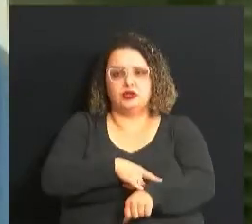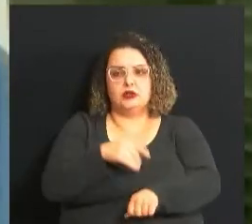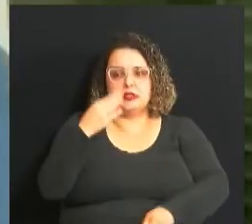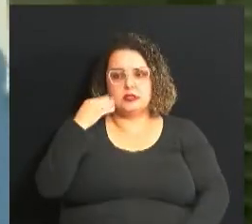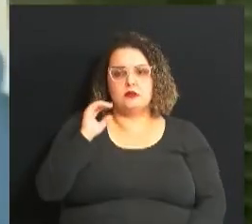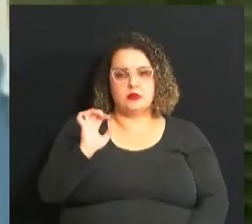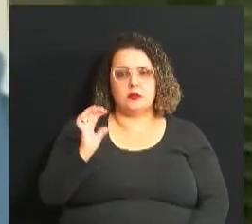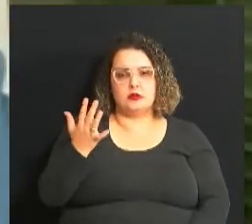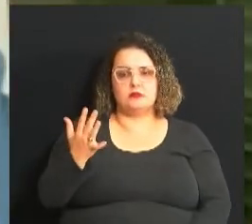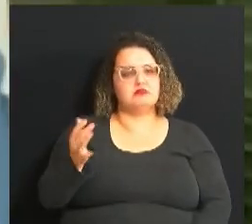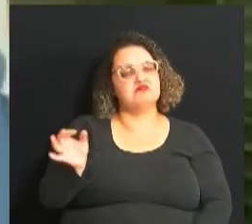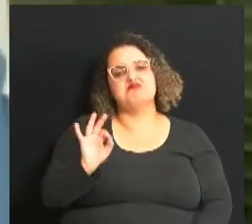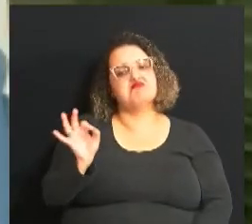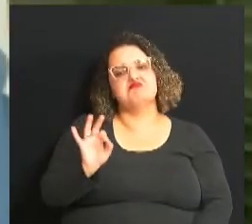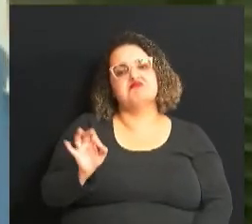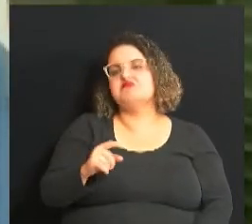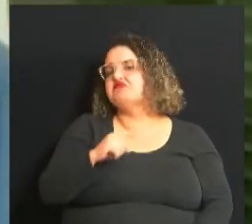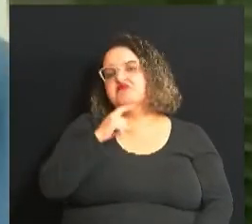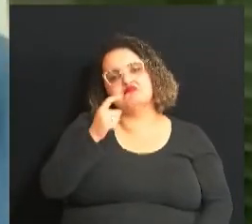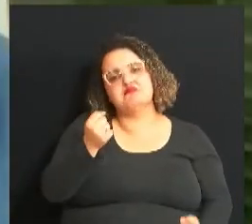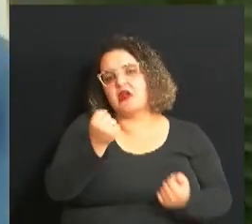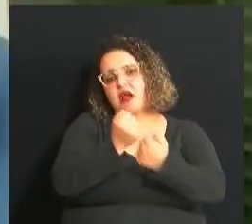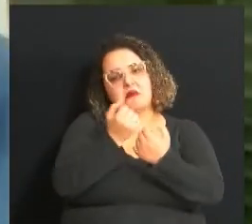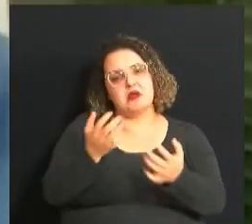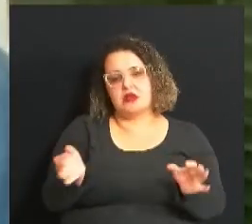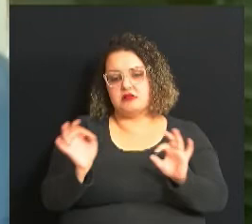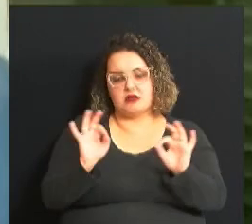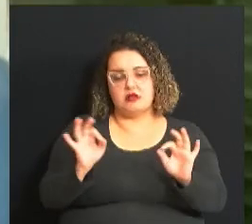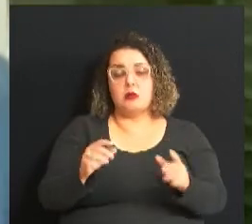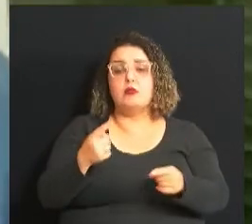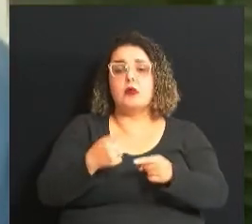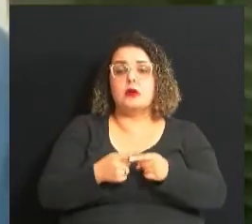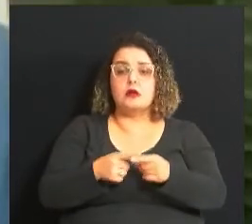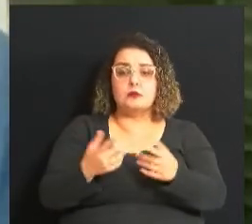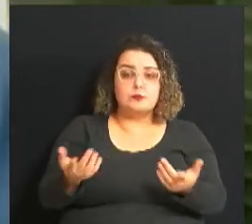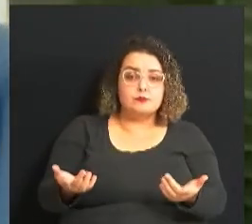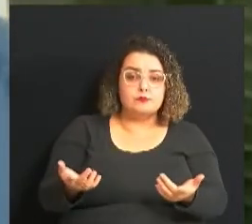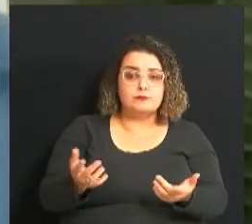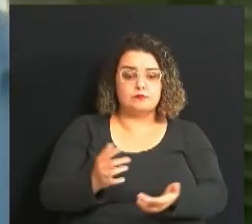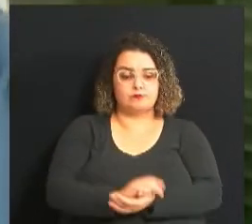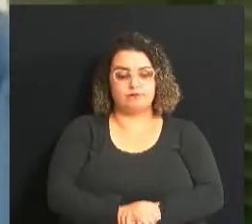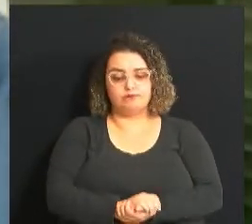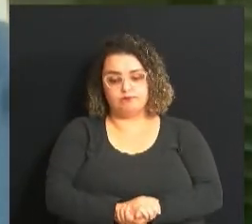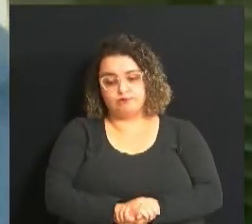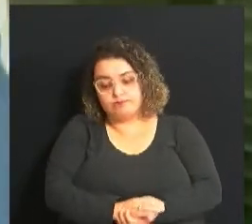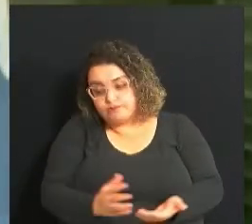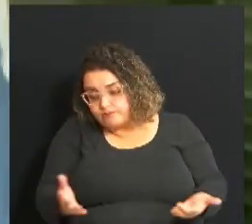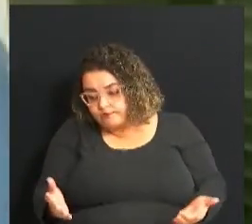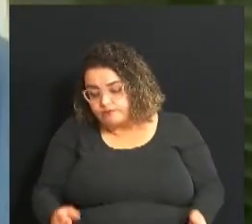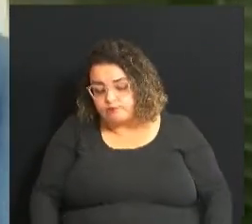nada, não consegui ninguém que apoiasse isso. Por quê? Porque eu acho que